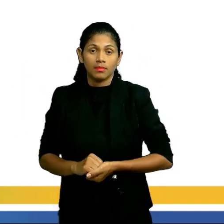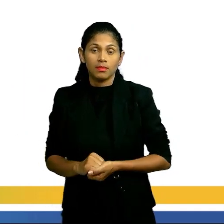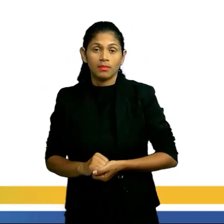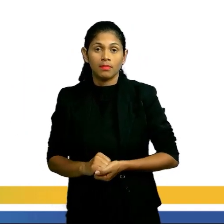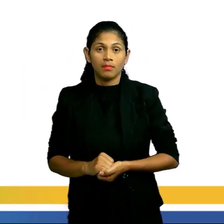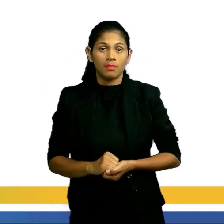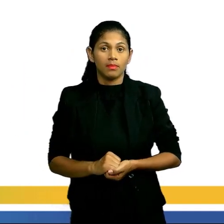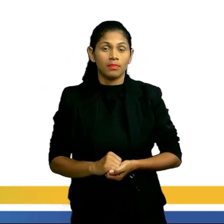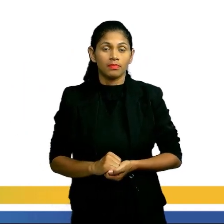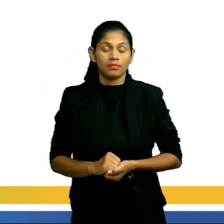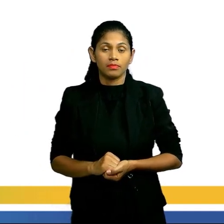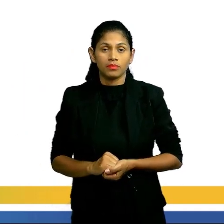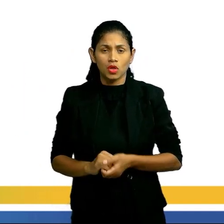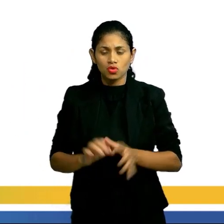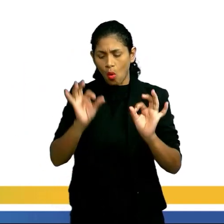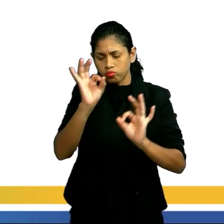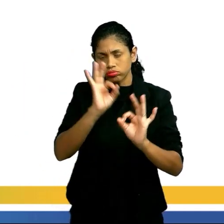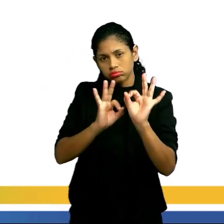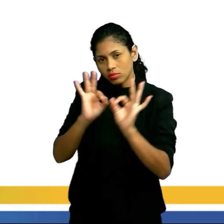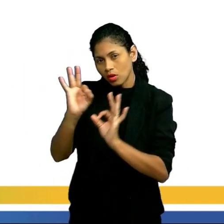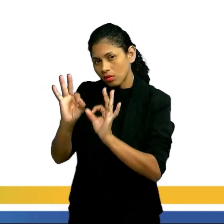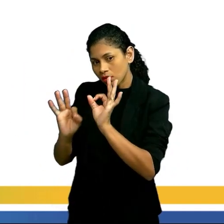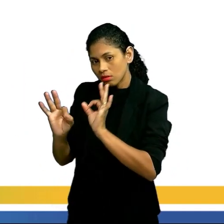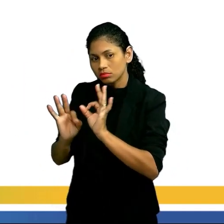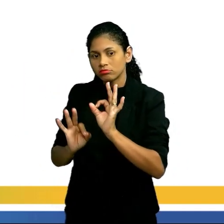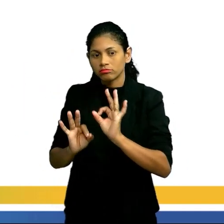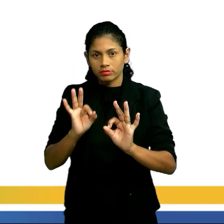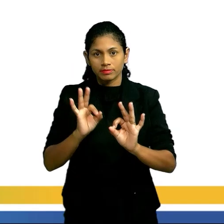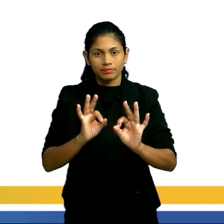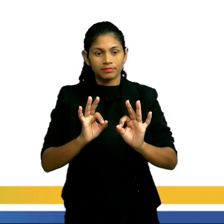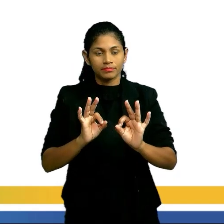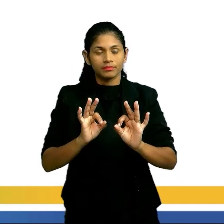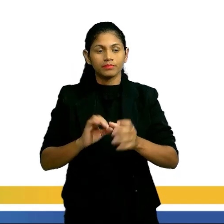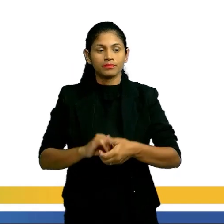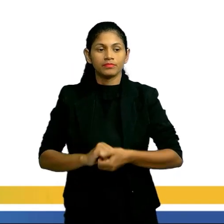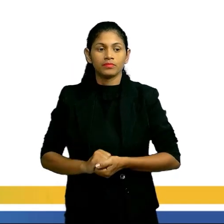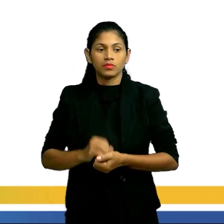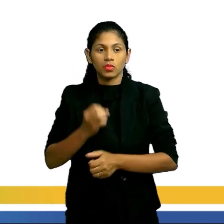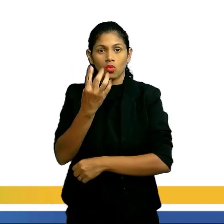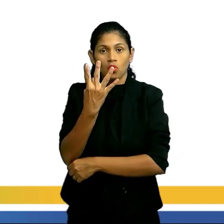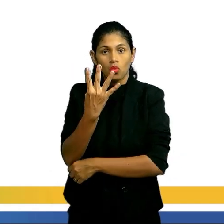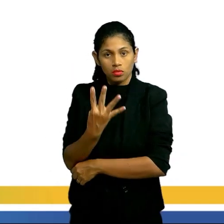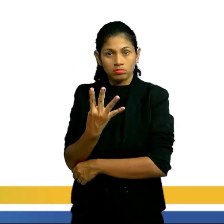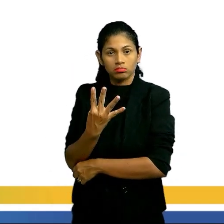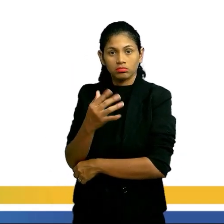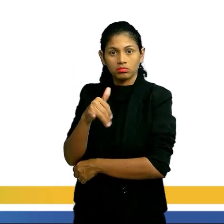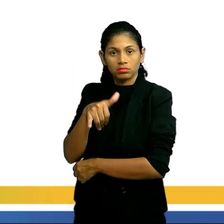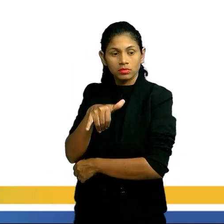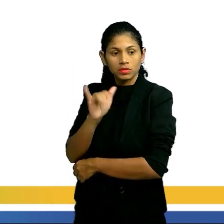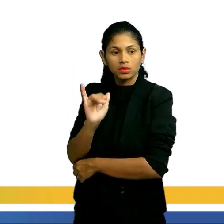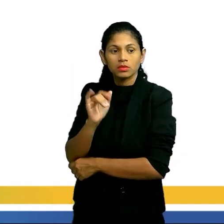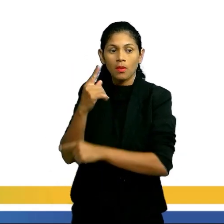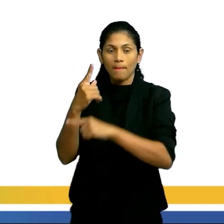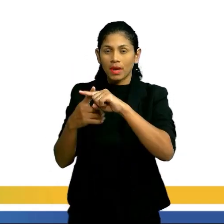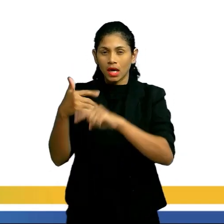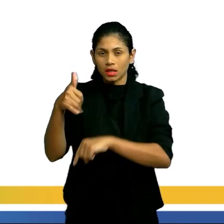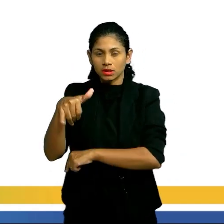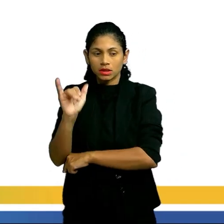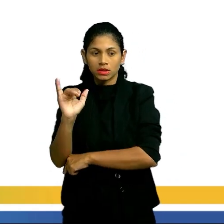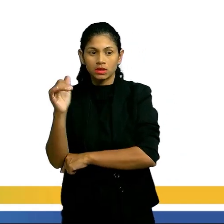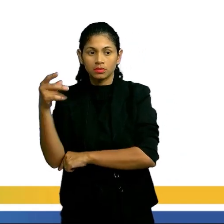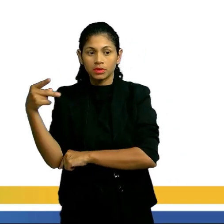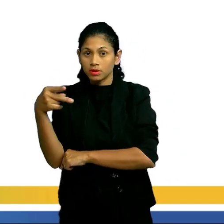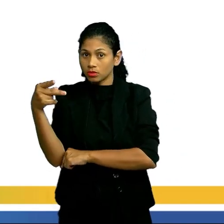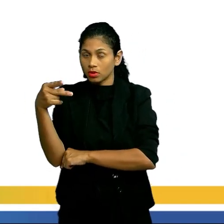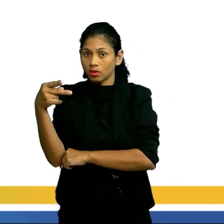aí, só reorganizando, nós vamos reorganizar aí, vai ficar 4y mais y e 2